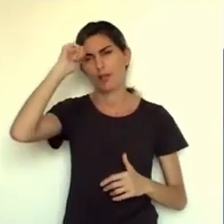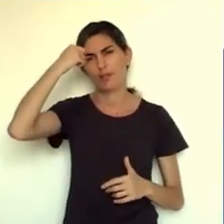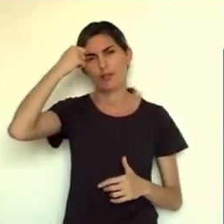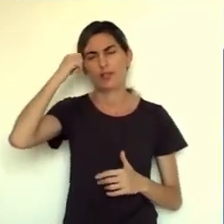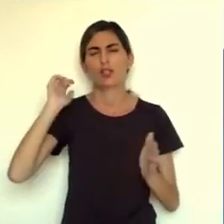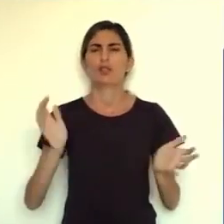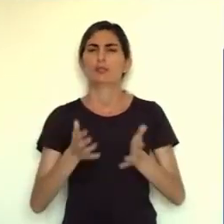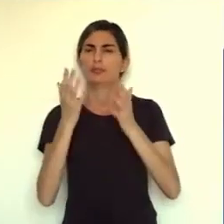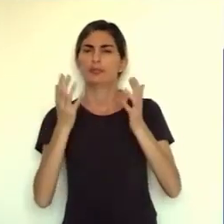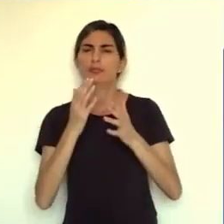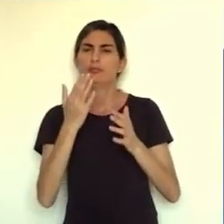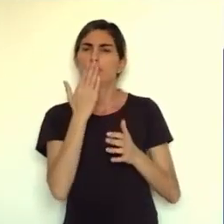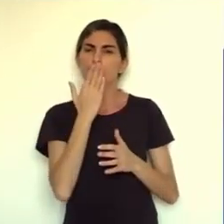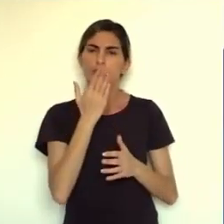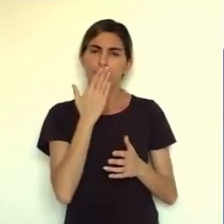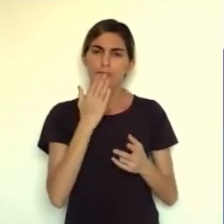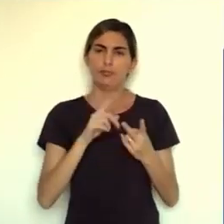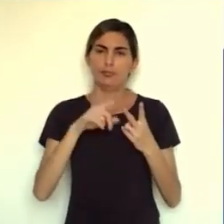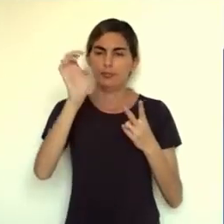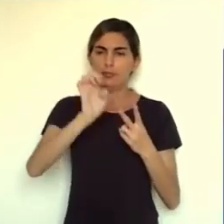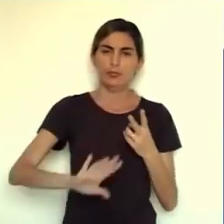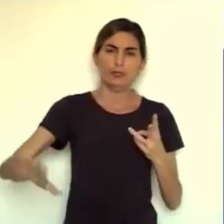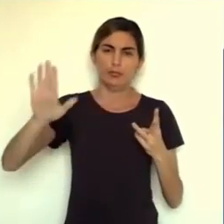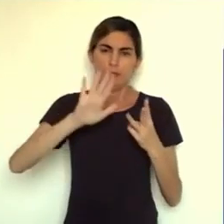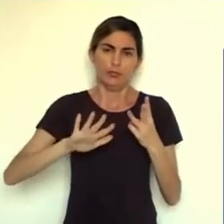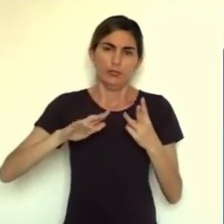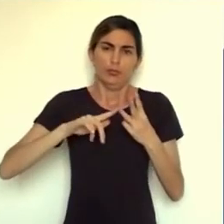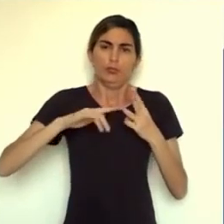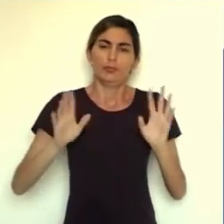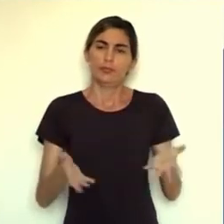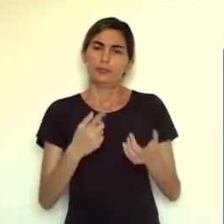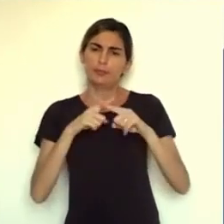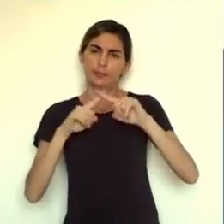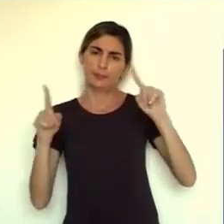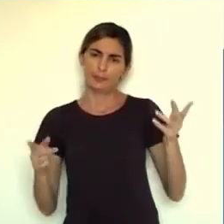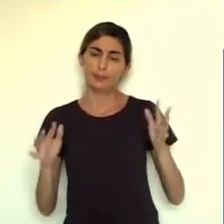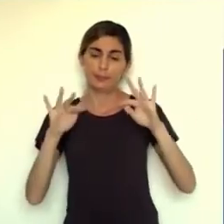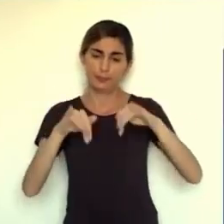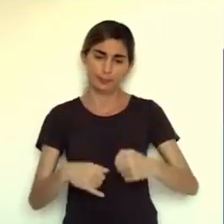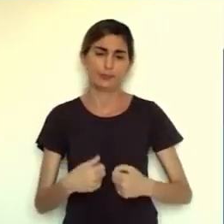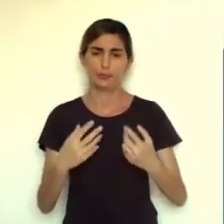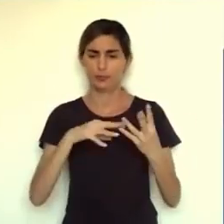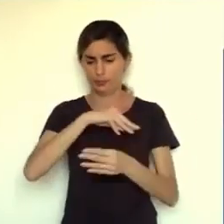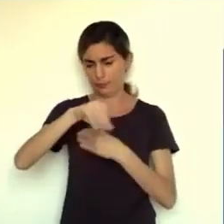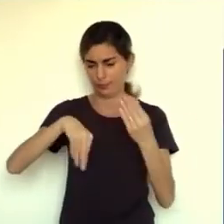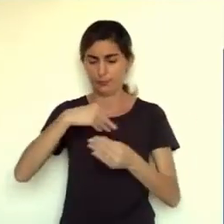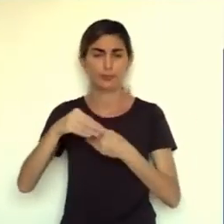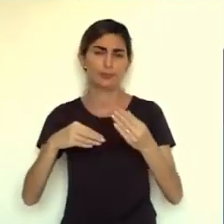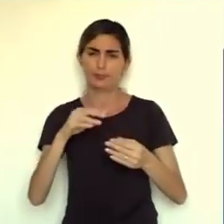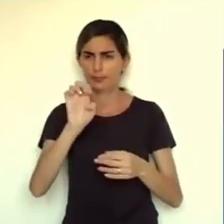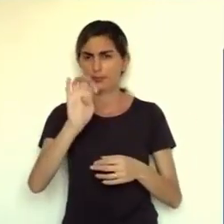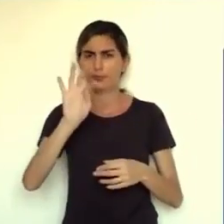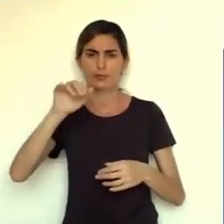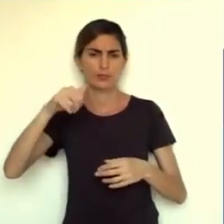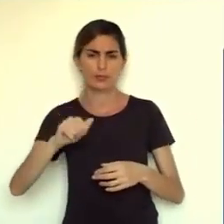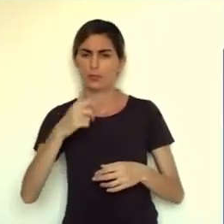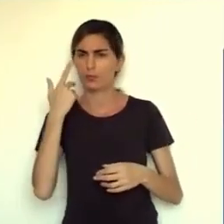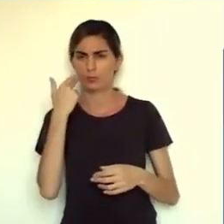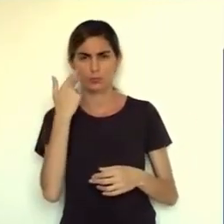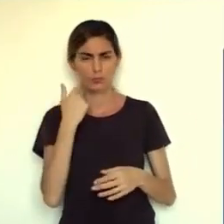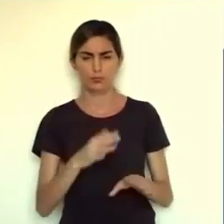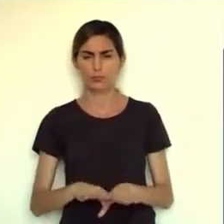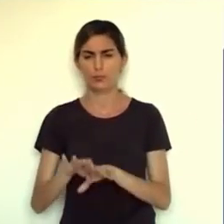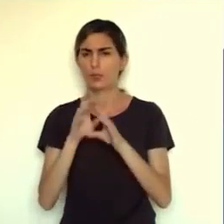contribuição africana, da contribuição indígena, da contribuição europeia, mas enfim, formando uma composição